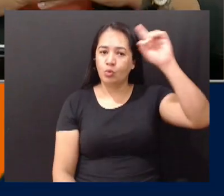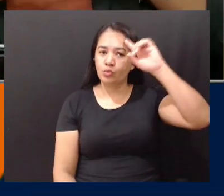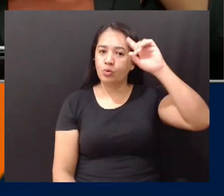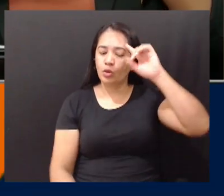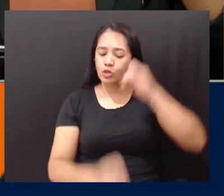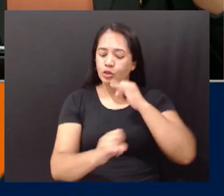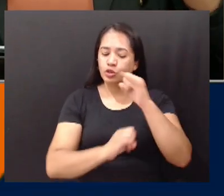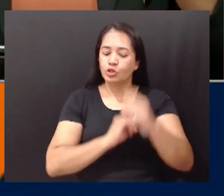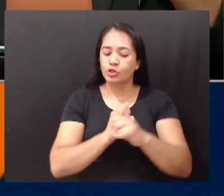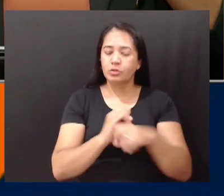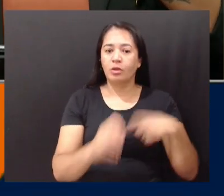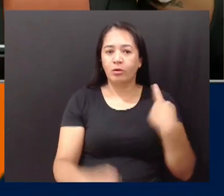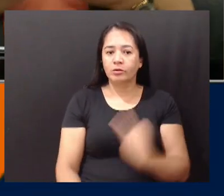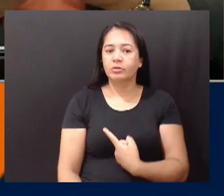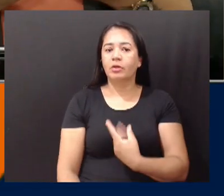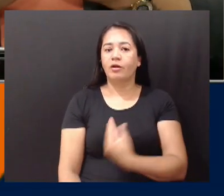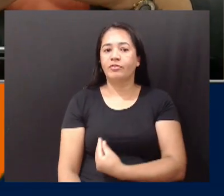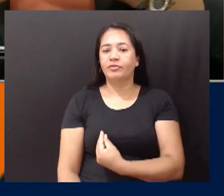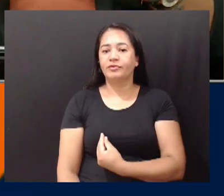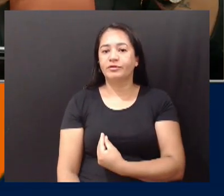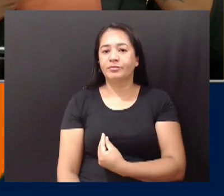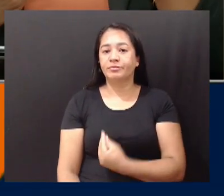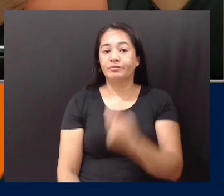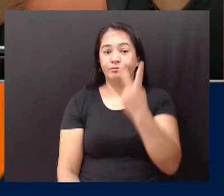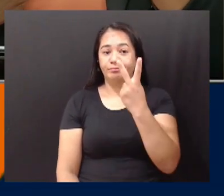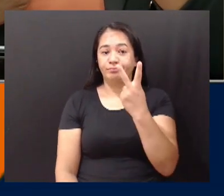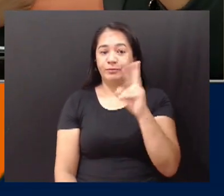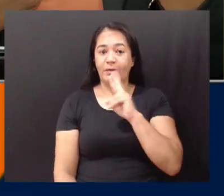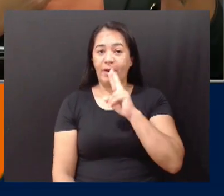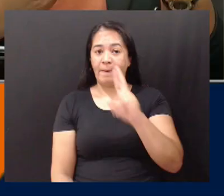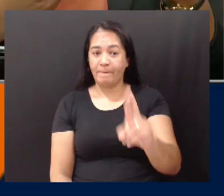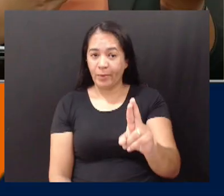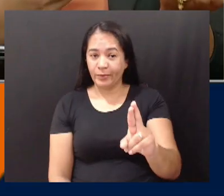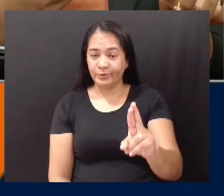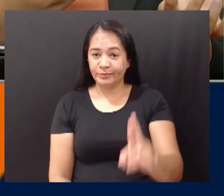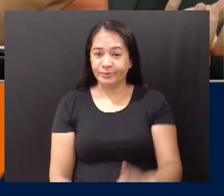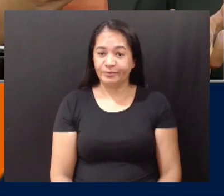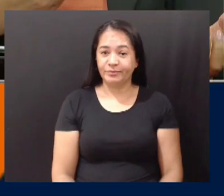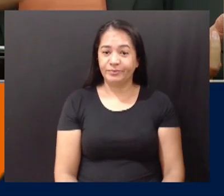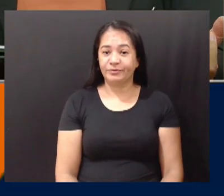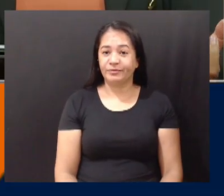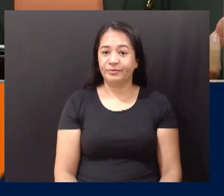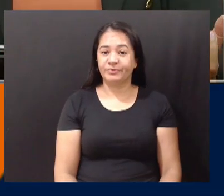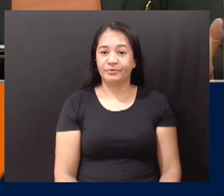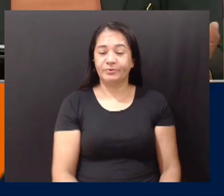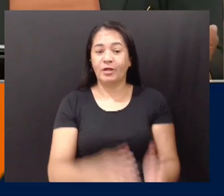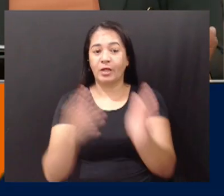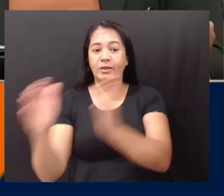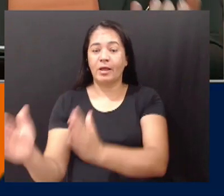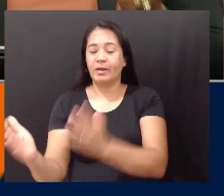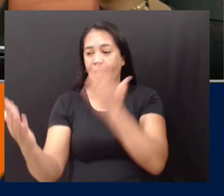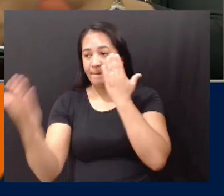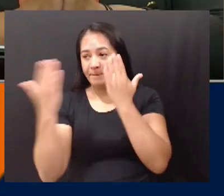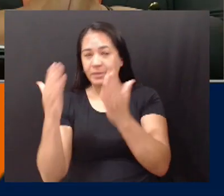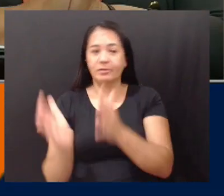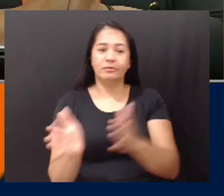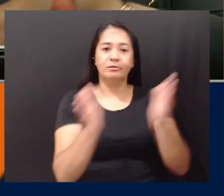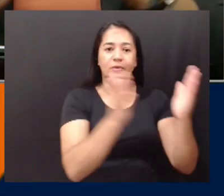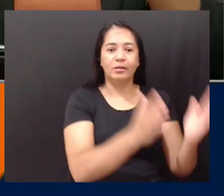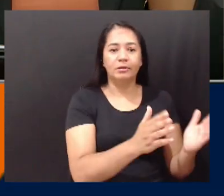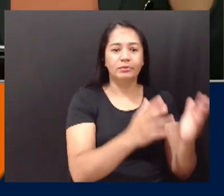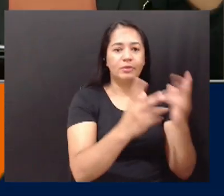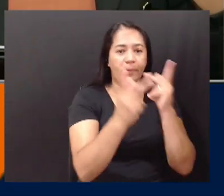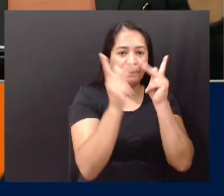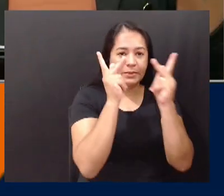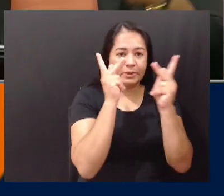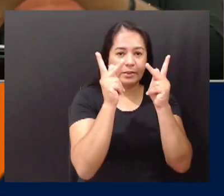com duas respostas, né? Então, vamos a resposta do lado psicológico e a resposta do lado